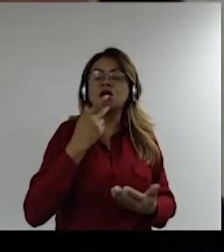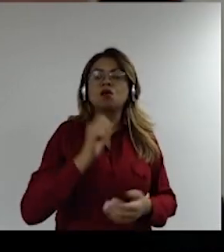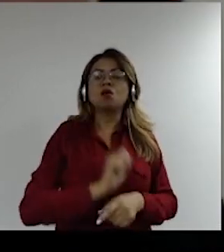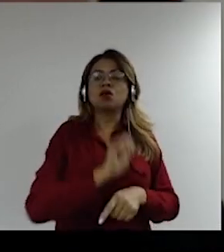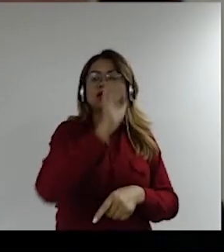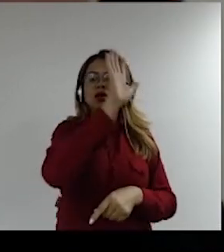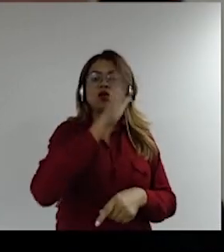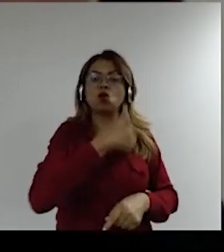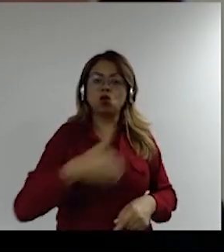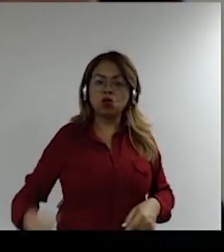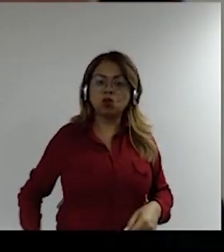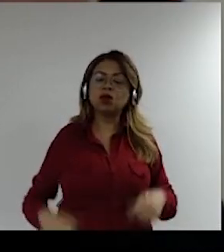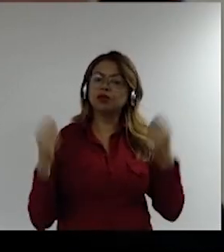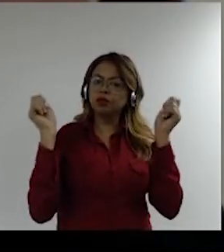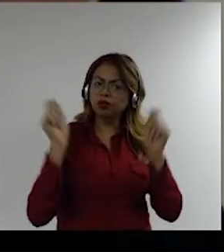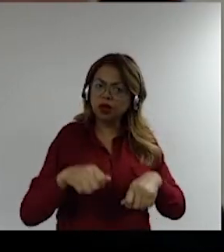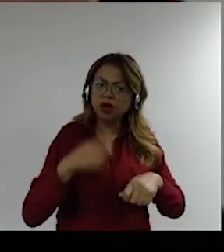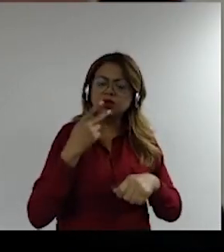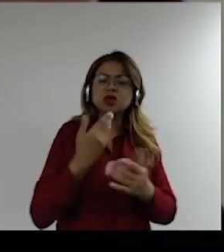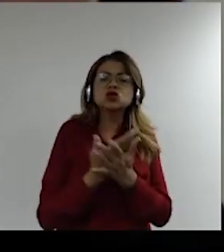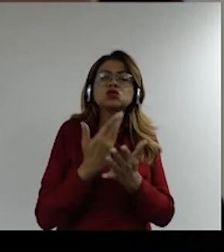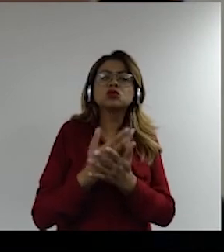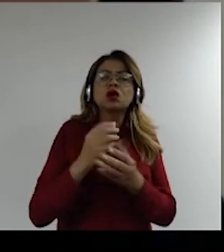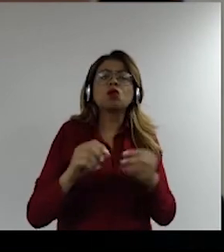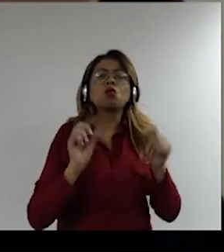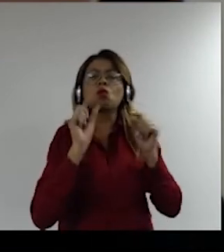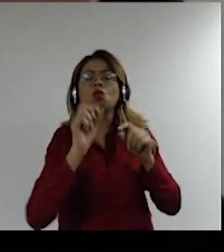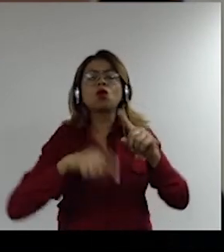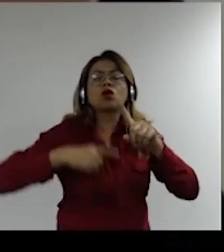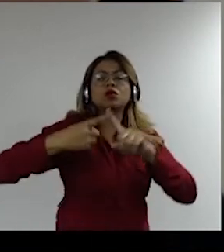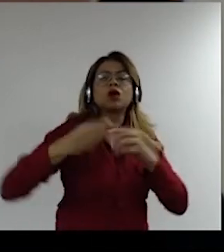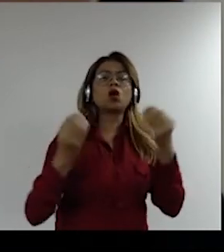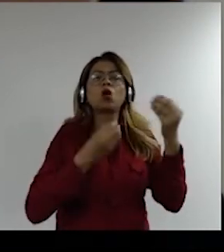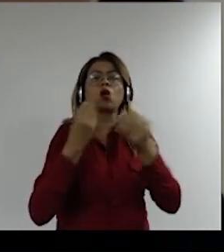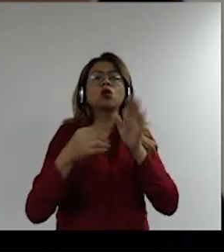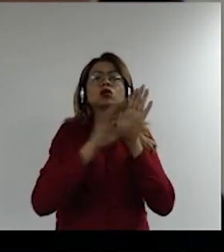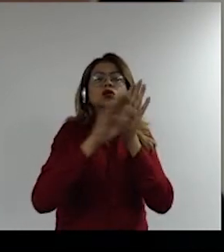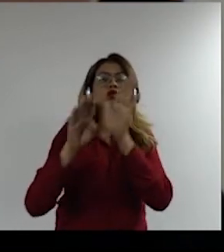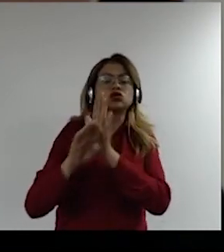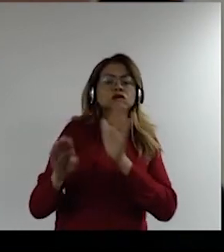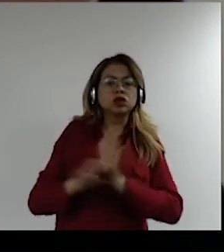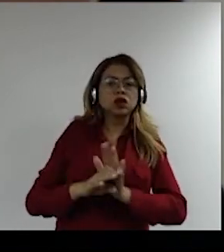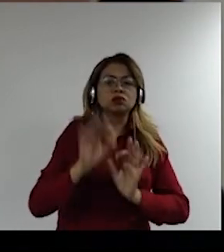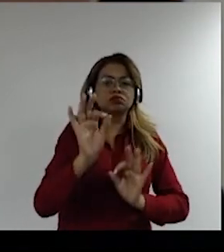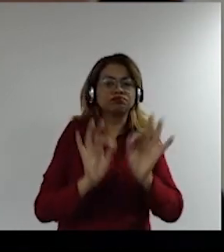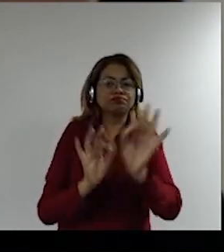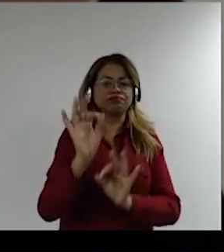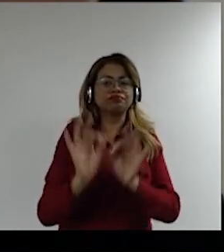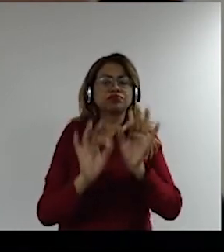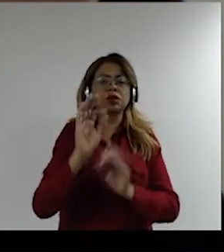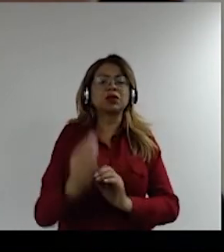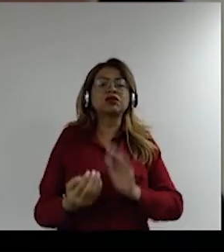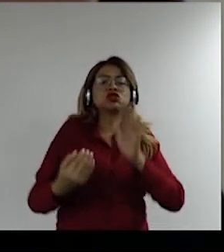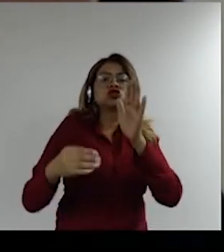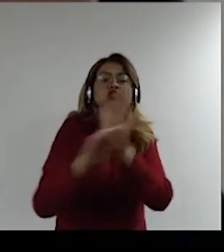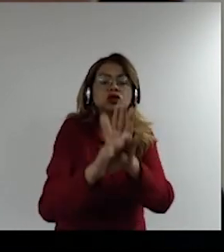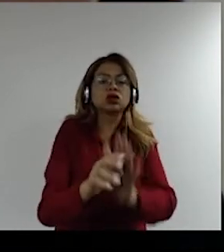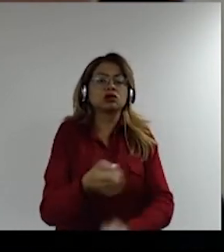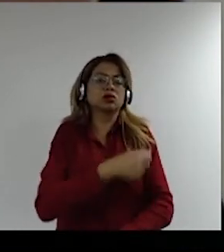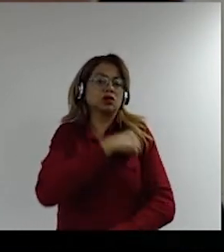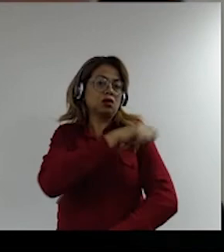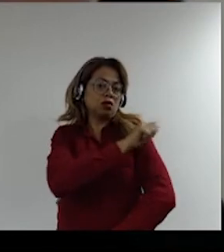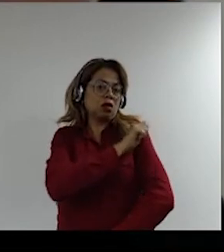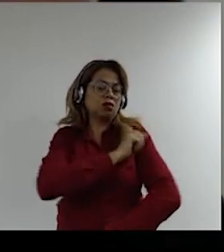pudessem investir um pouco mais, estudar um pouco mais como chegar essa instrumentalização a esses estudantes de todos os níveis